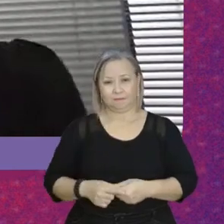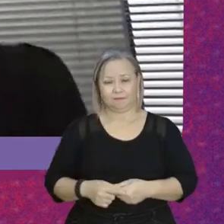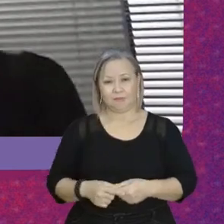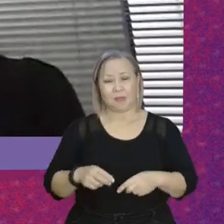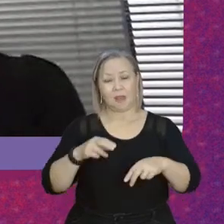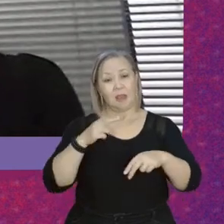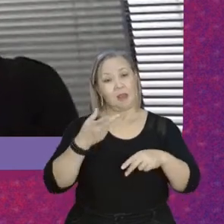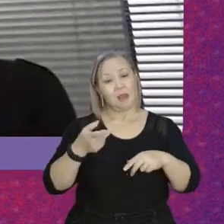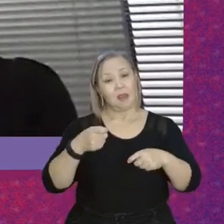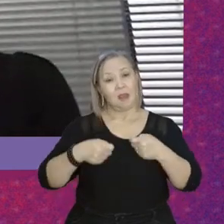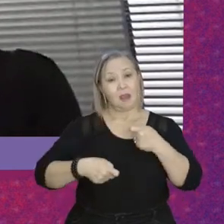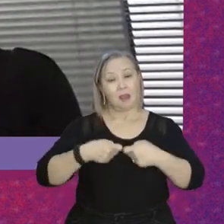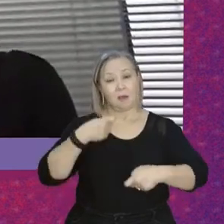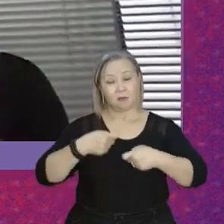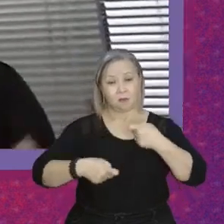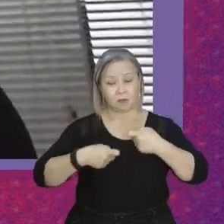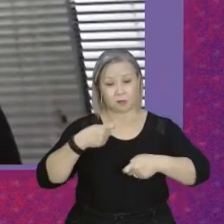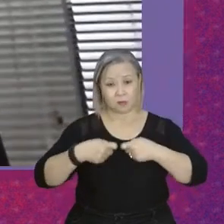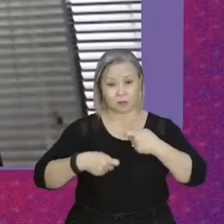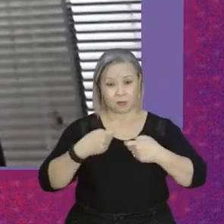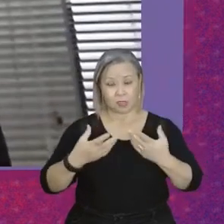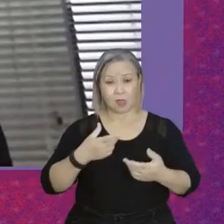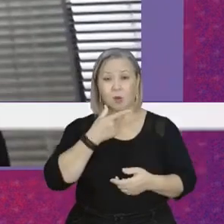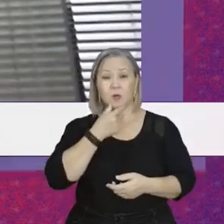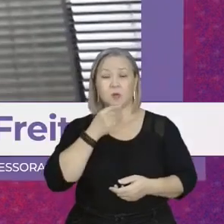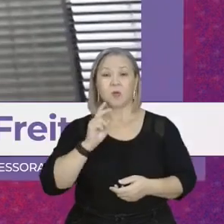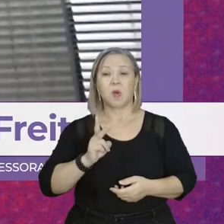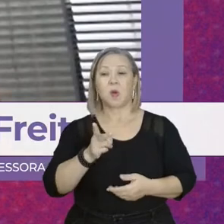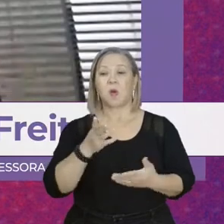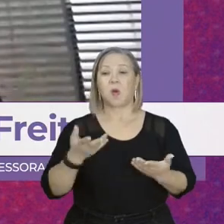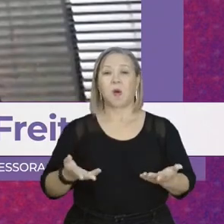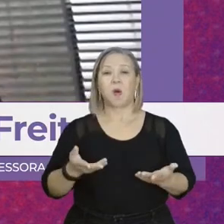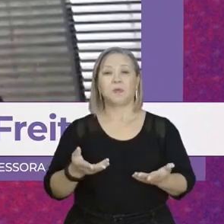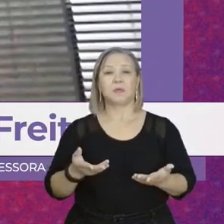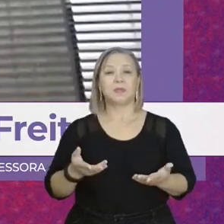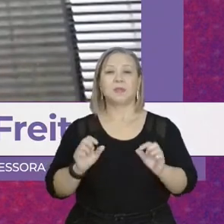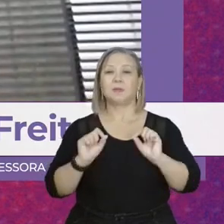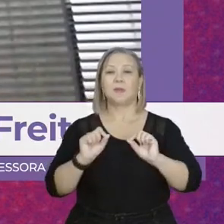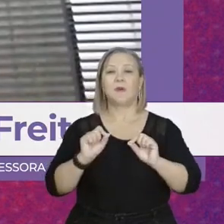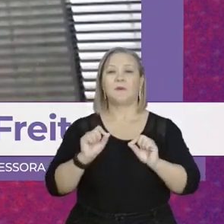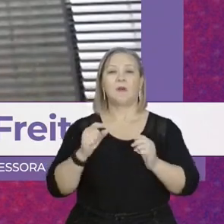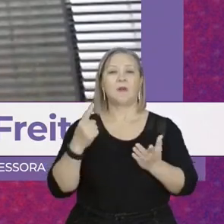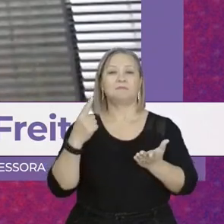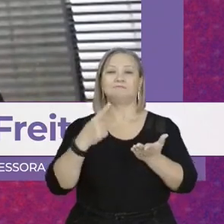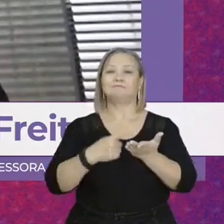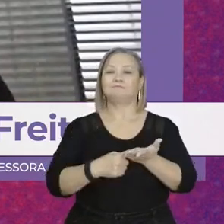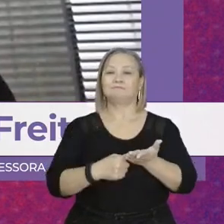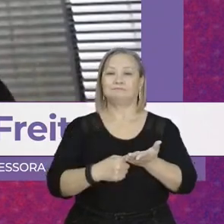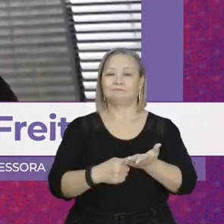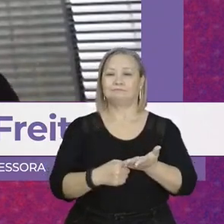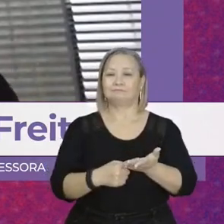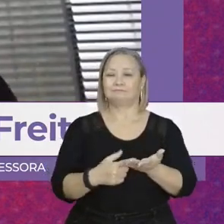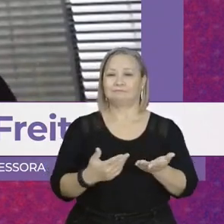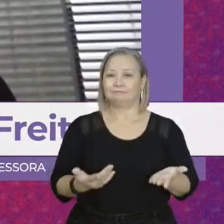sexo. Então, os homens sempre foram predestinados, né,